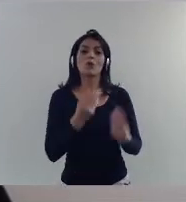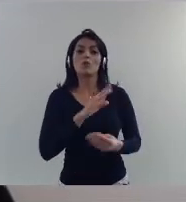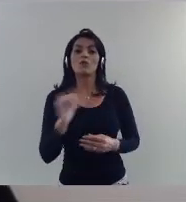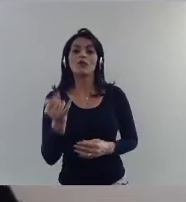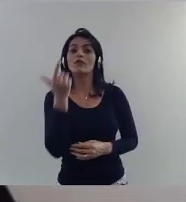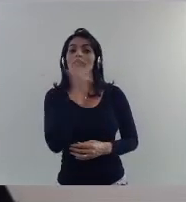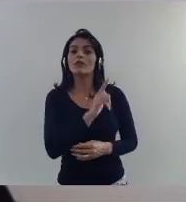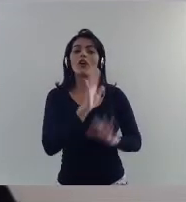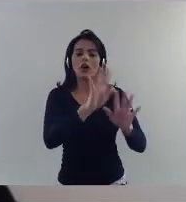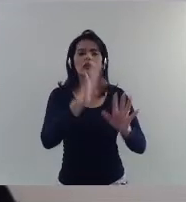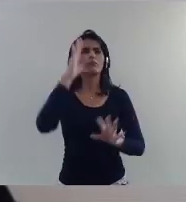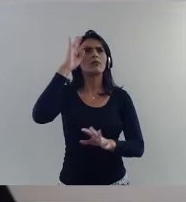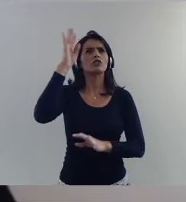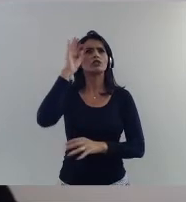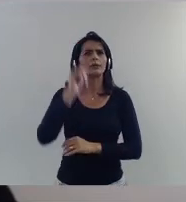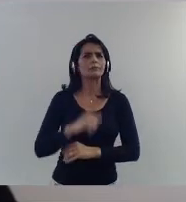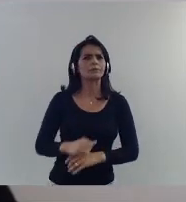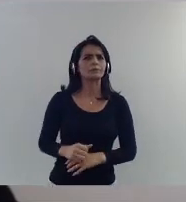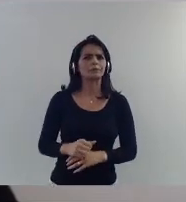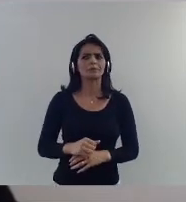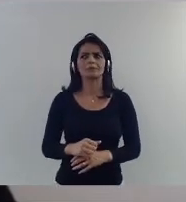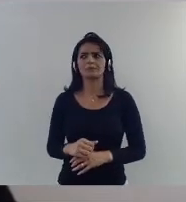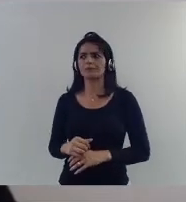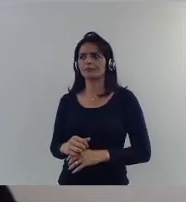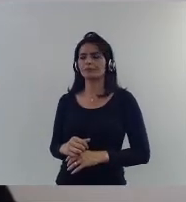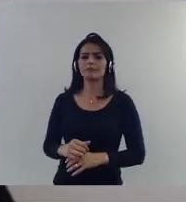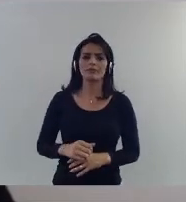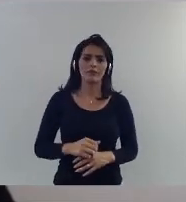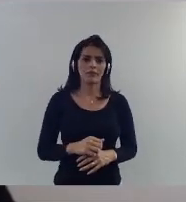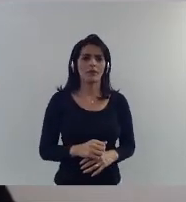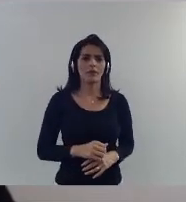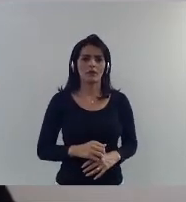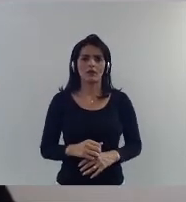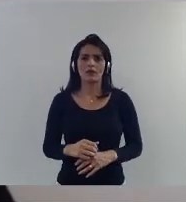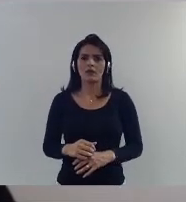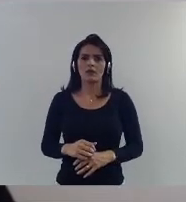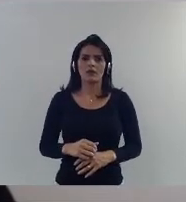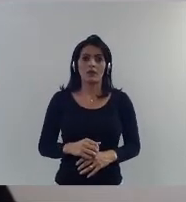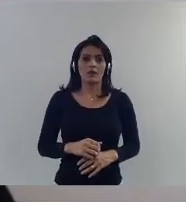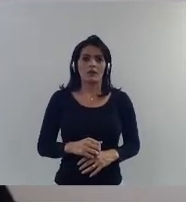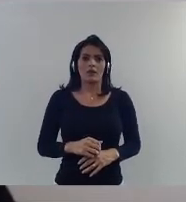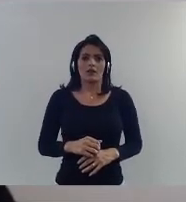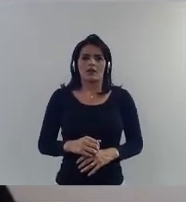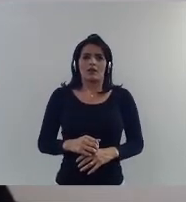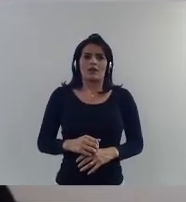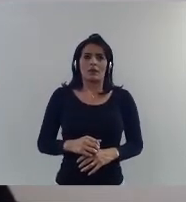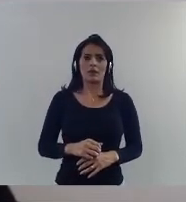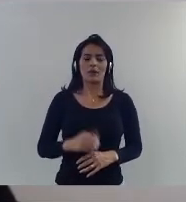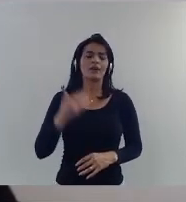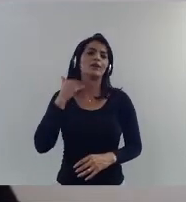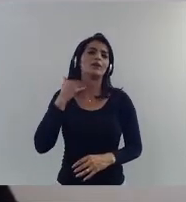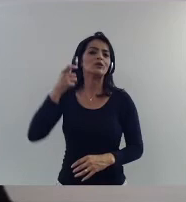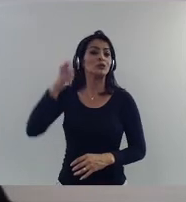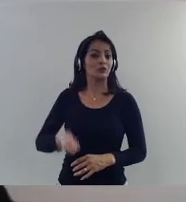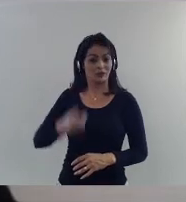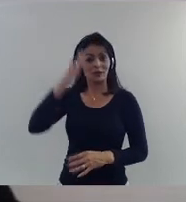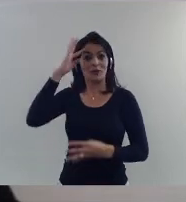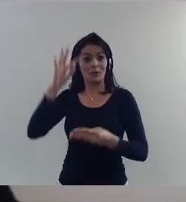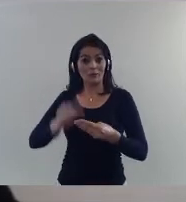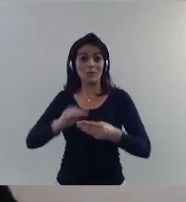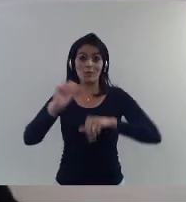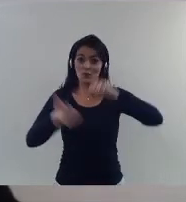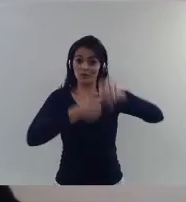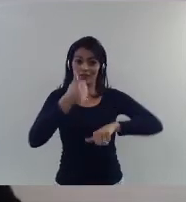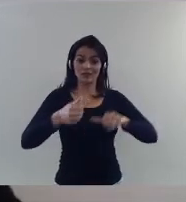cima. Então, vamos imaginar o seguinte, vamos imaginar um juiz federal que entende que qualquer mudança da Previdência para alguém que está trabalhando